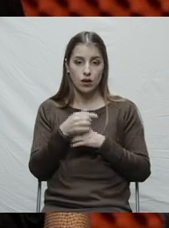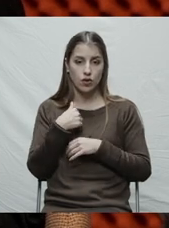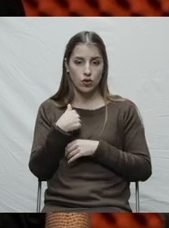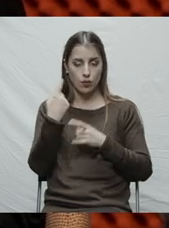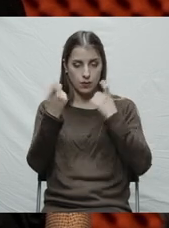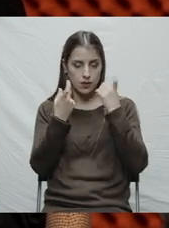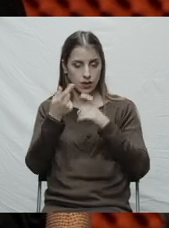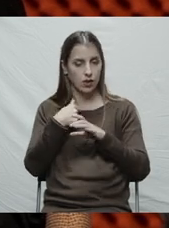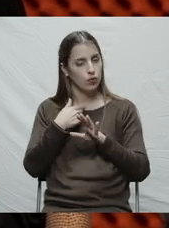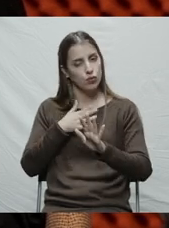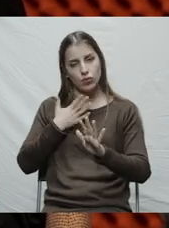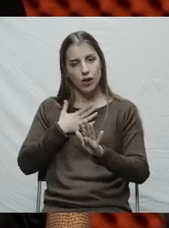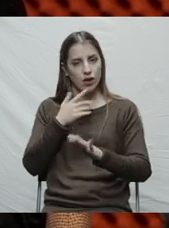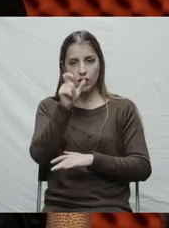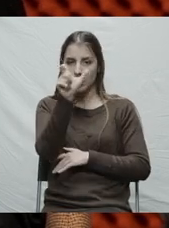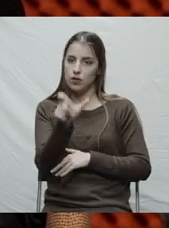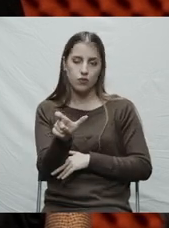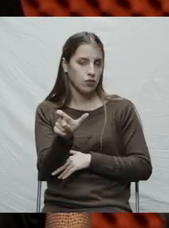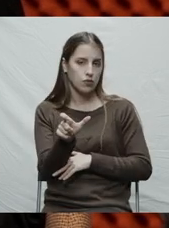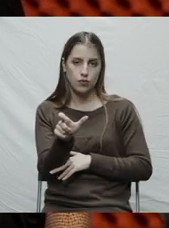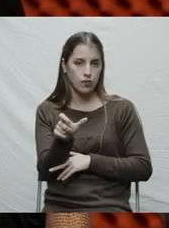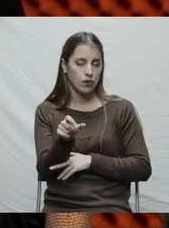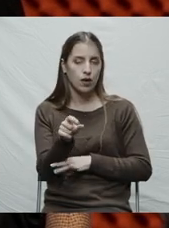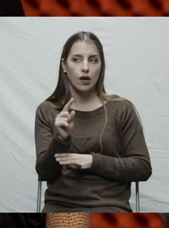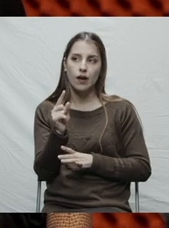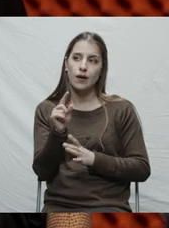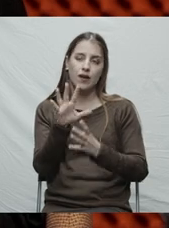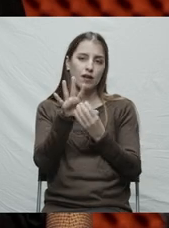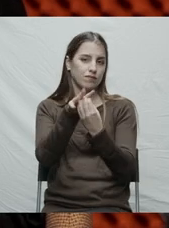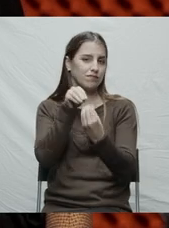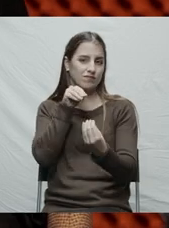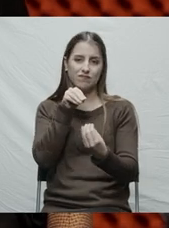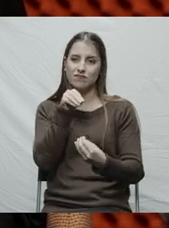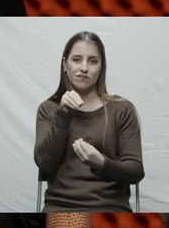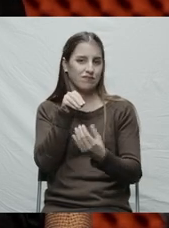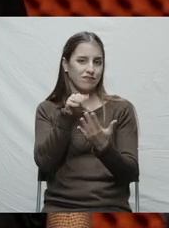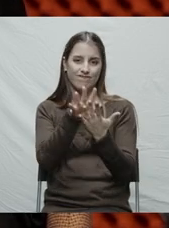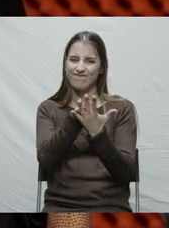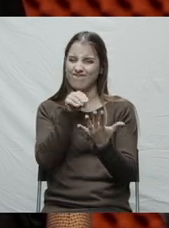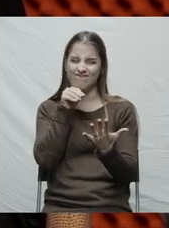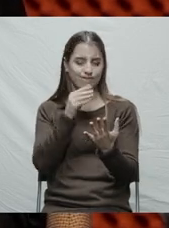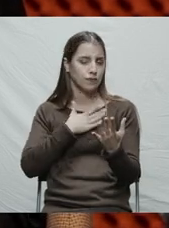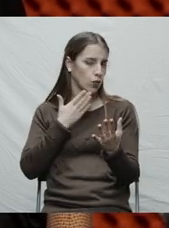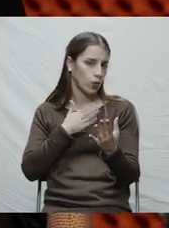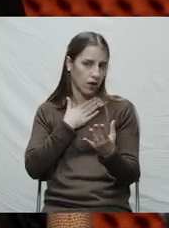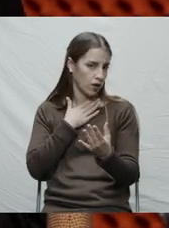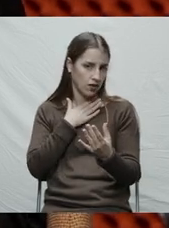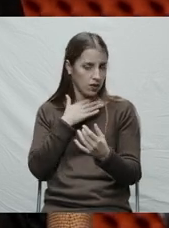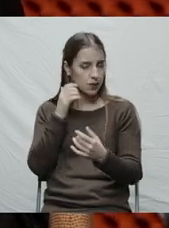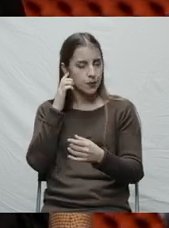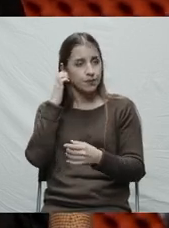aquele corpo que eu quero para mim. Era uma questão emocional, mesmo física, não é aquele corpo que eu